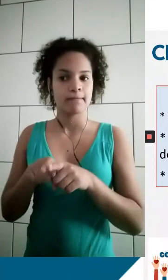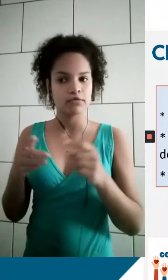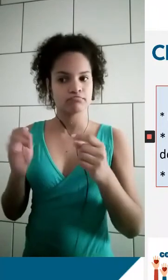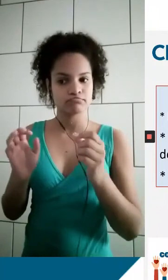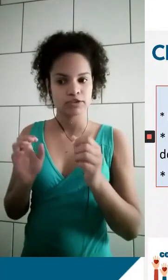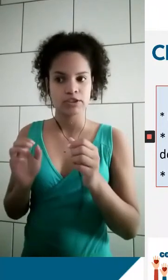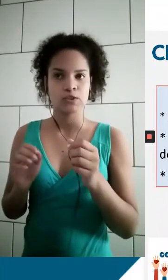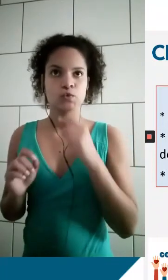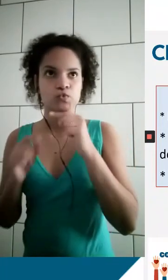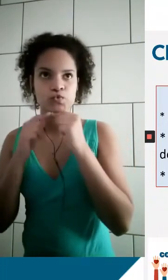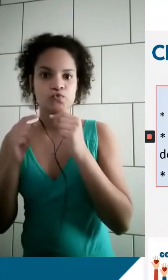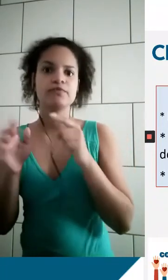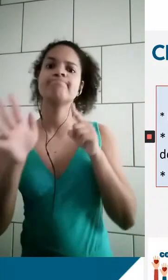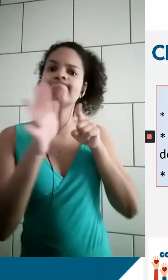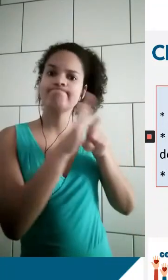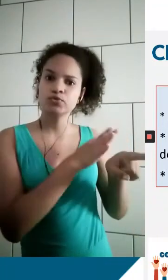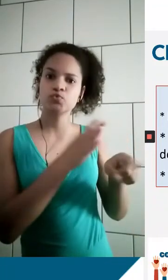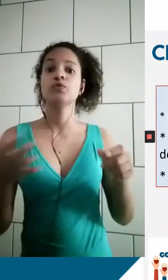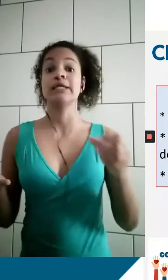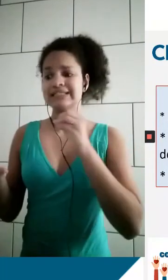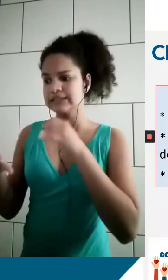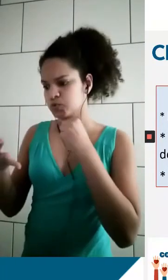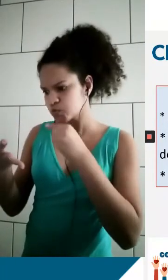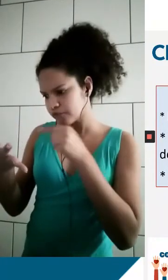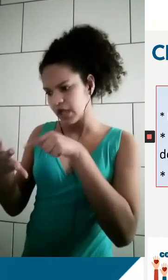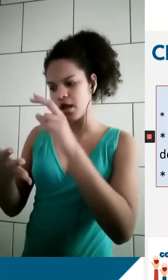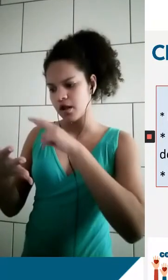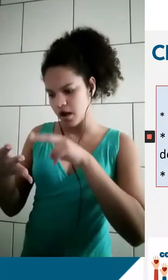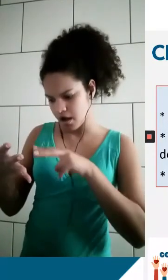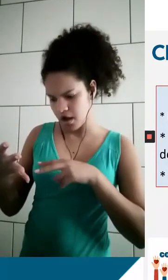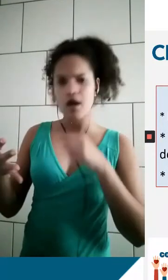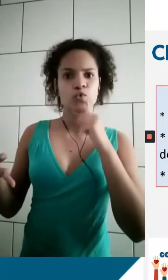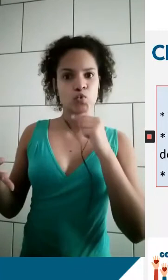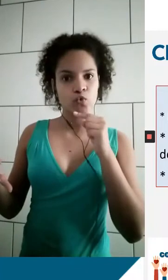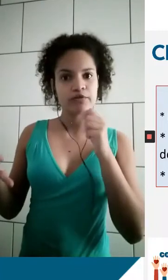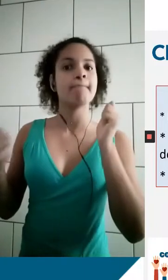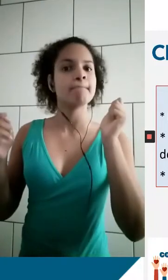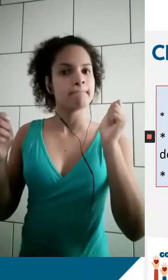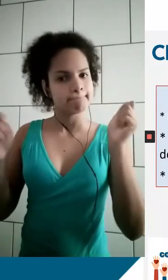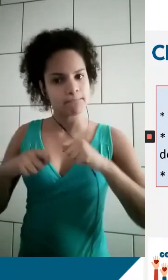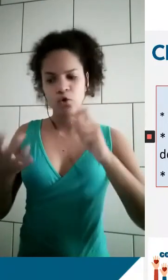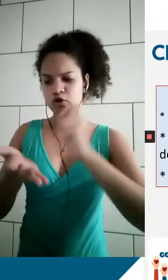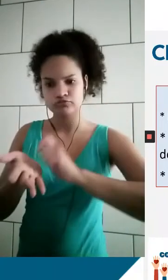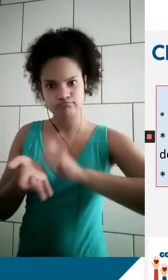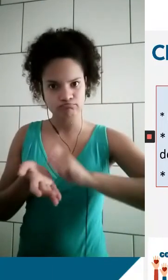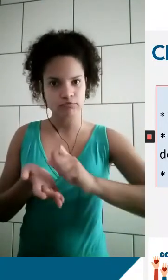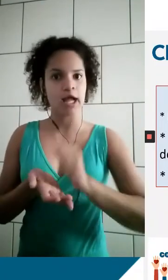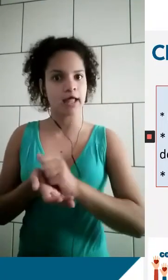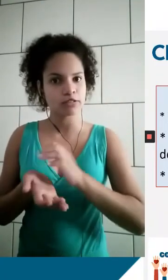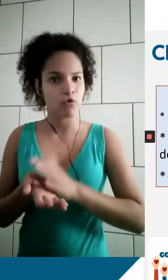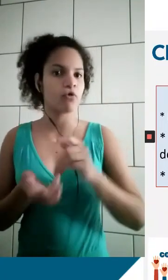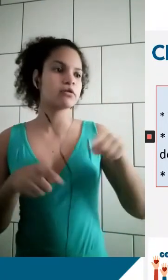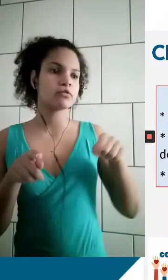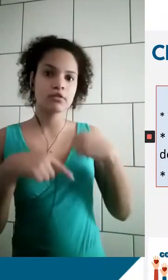e sistematizando as dúvidas de vocês, colocando no papel a dúvida que vocês têm, vocês podem discutir com os seus mediadores